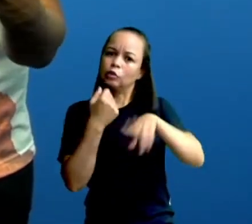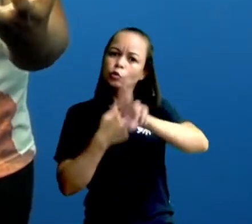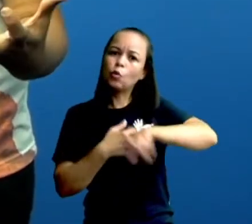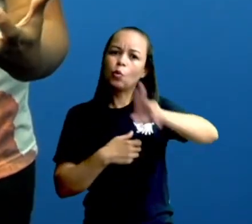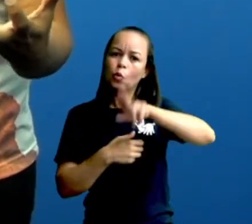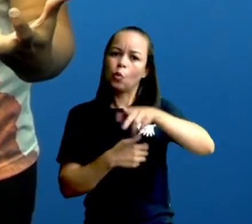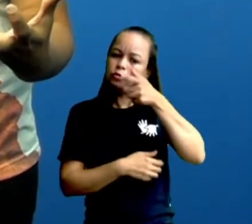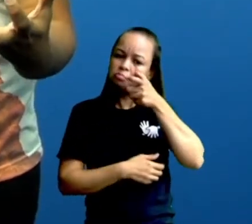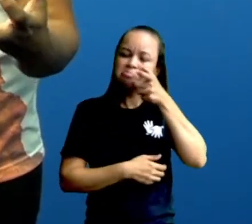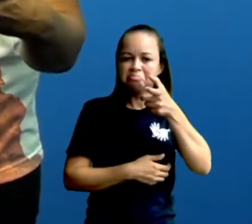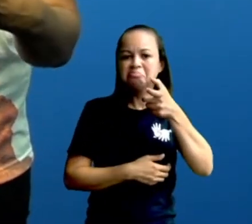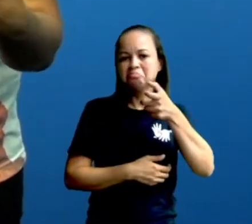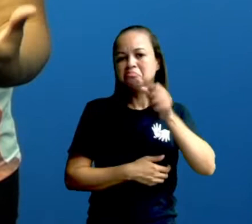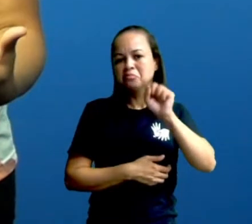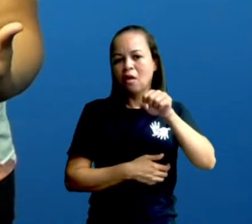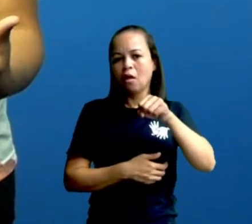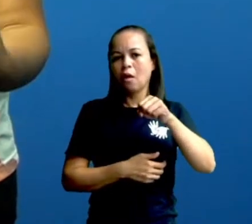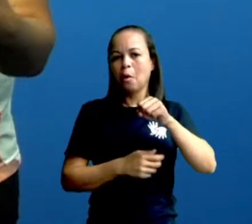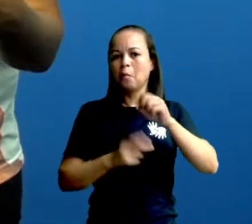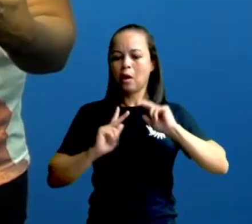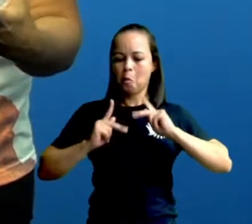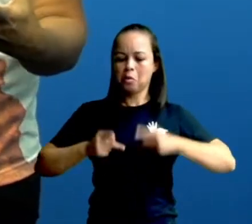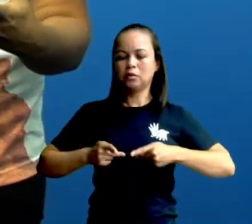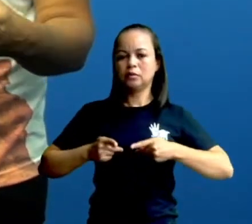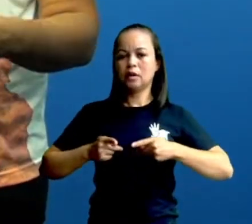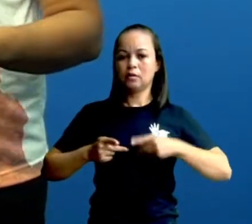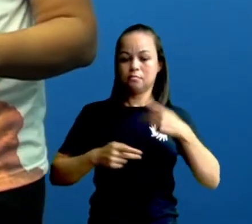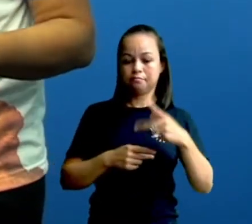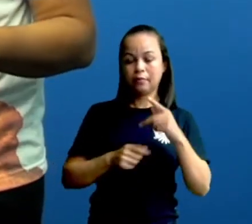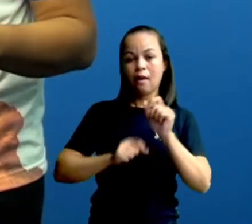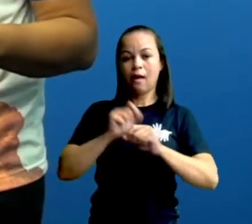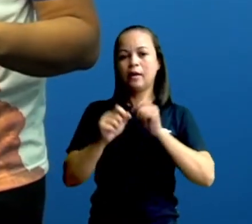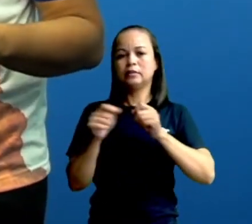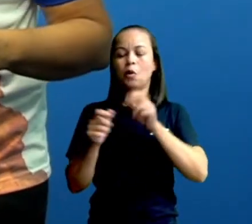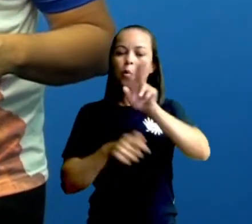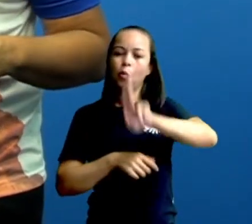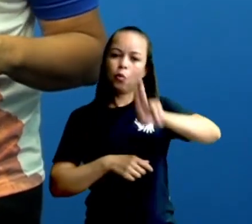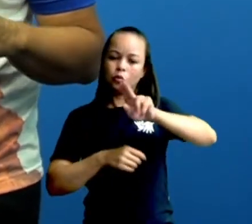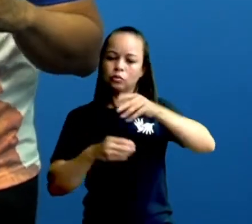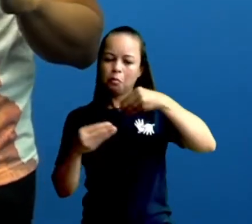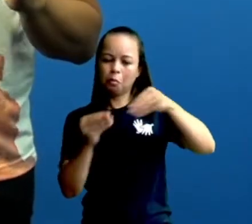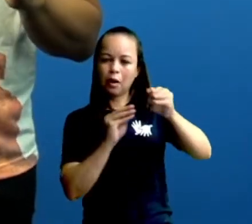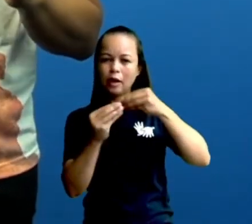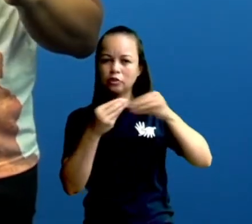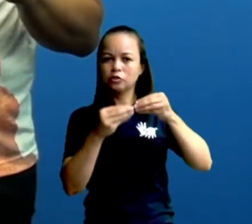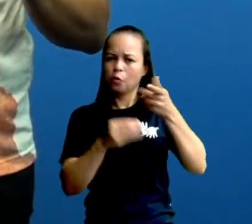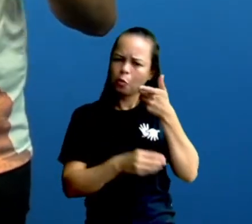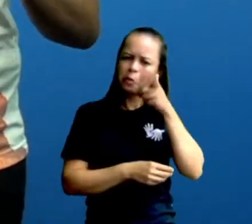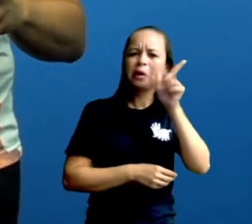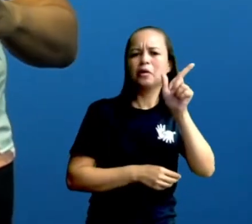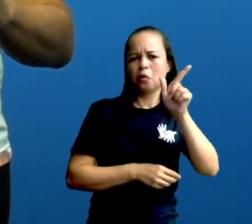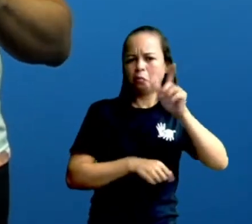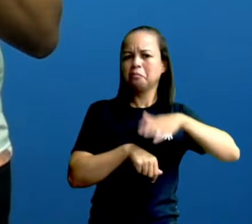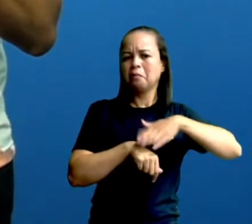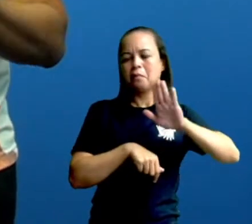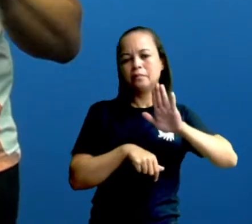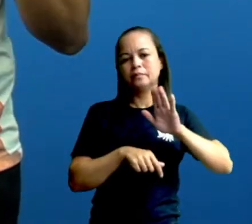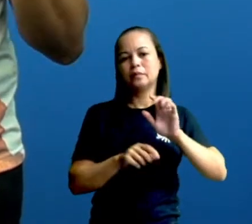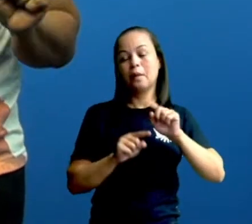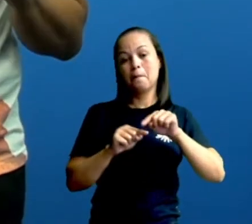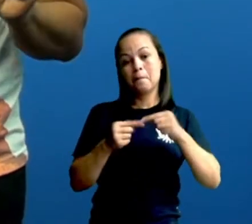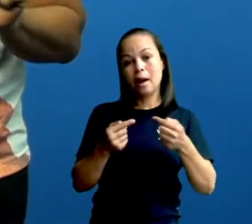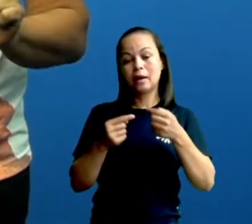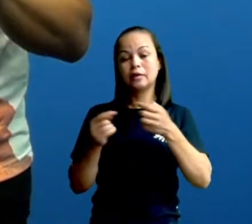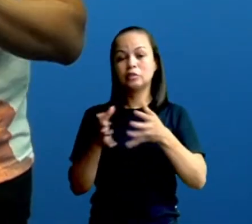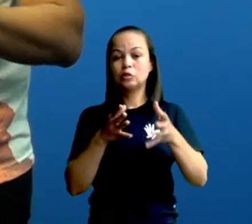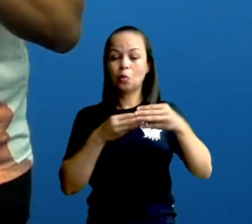muito interessante para a humanidade. Humanidade essa que, com certeza, com o uso do plástico, ganhou e ganhou muito. O plástico, gente, não pode,